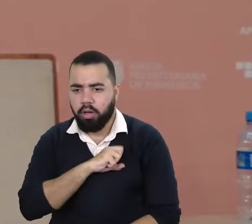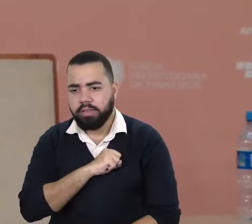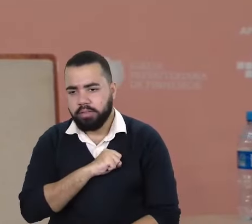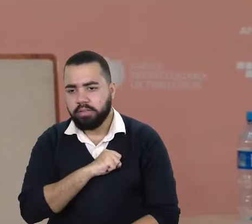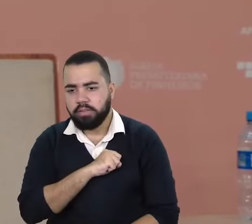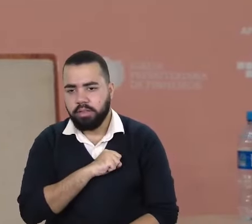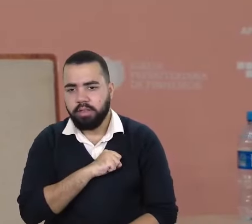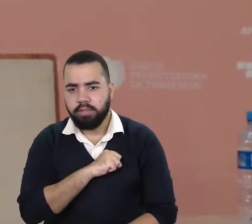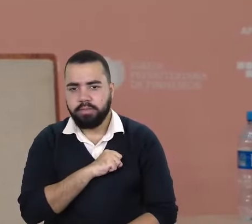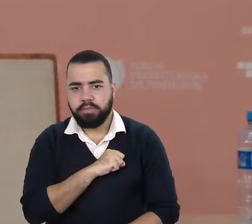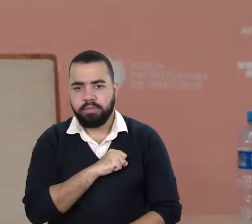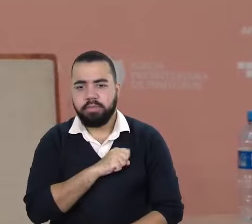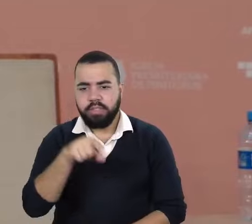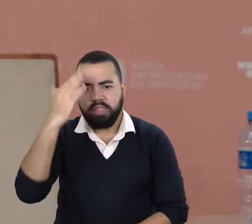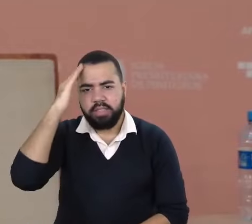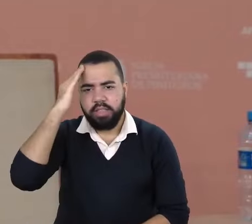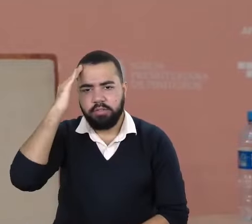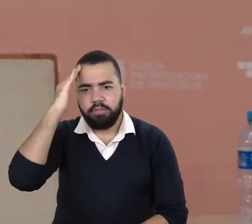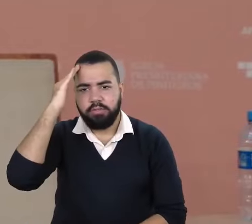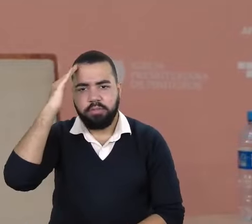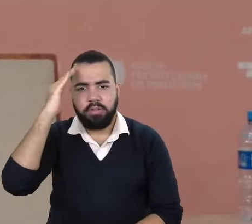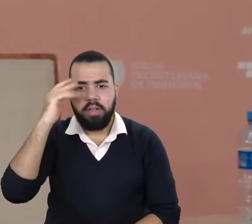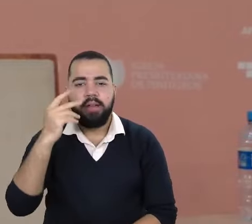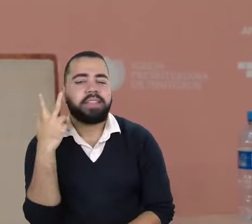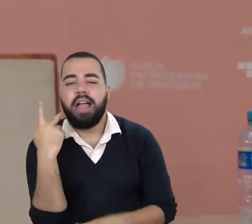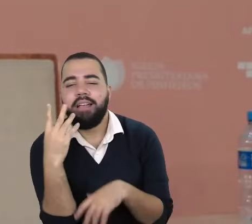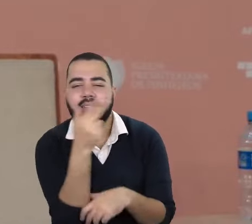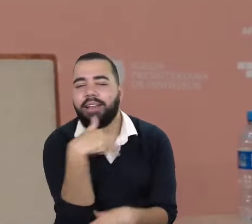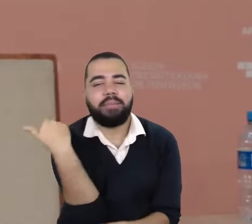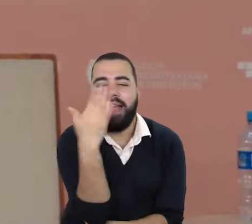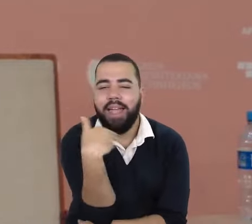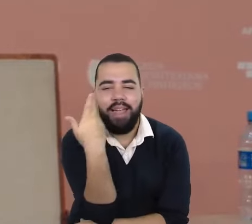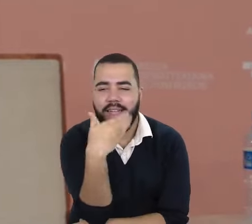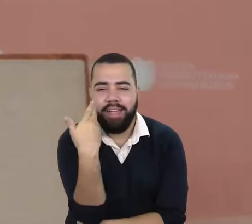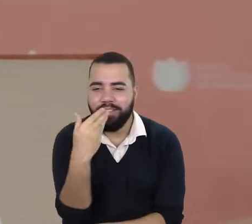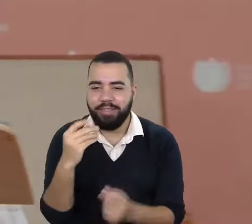dela. Deu para entender? Não precisa de mela-mela, é acolhimento.